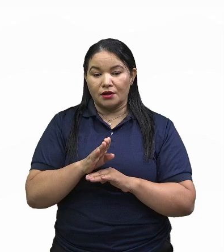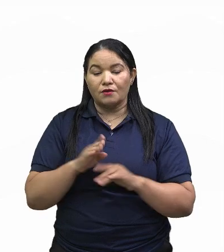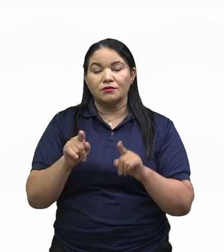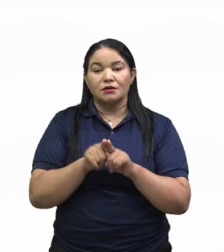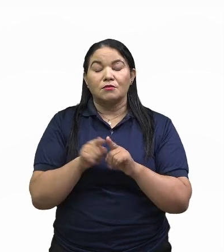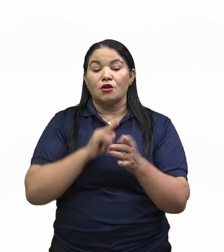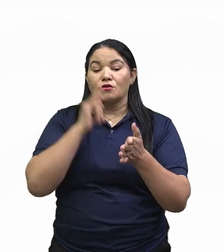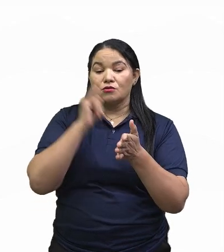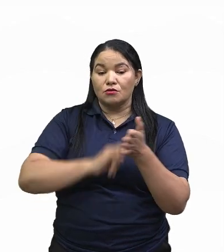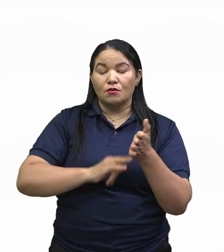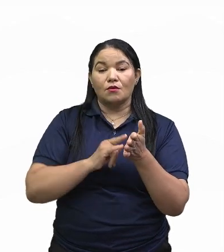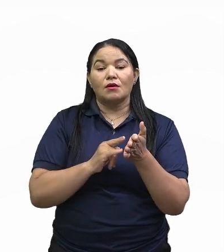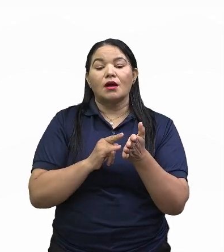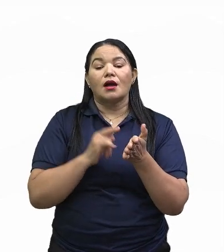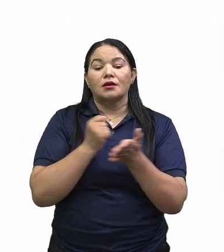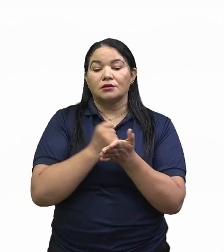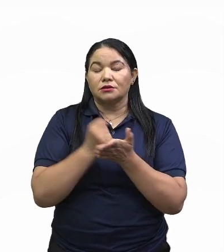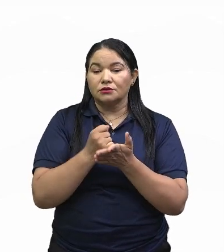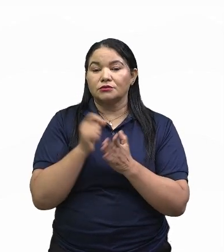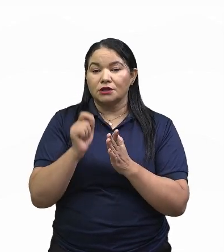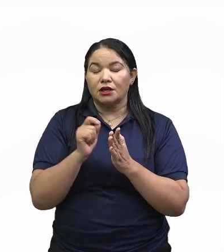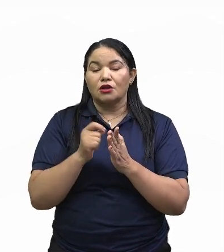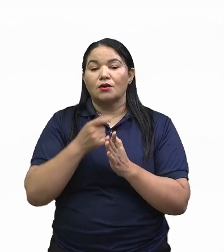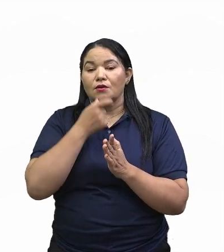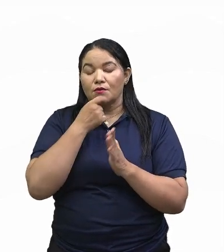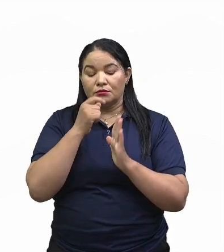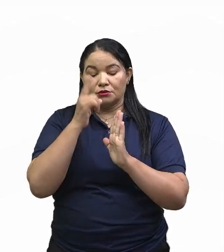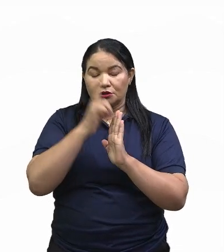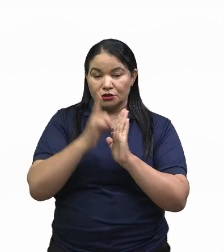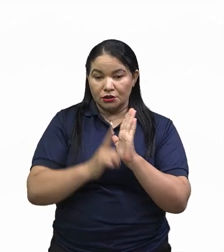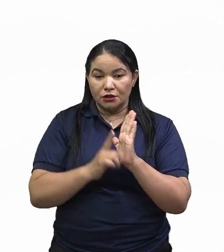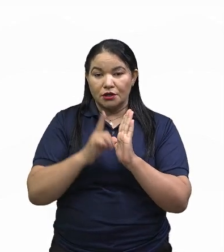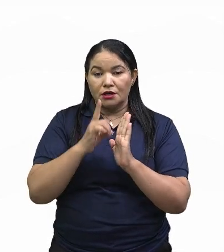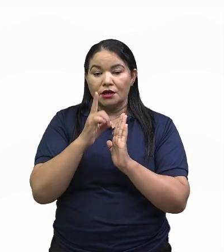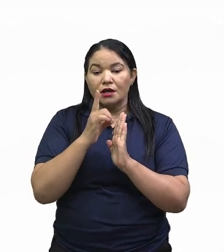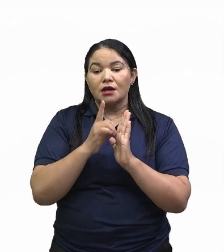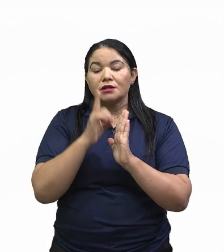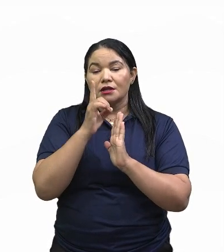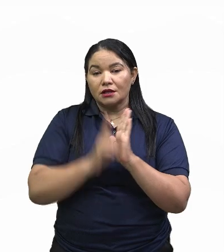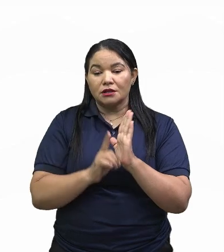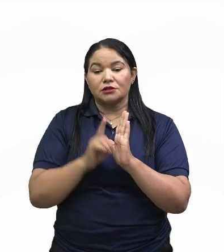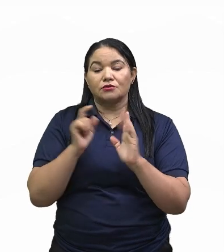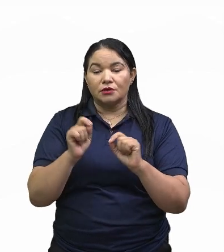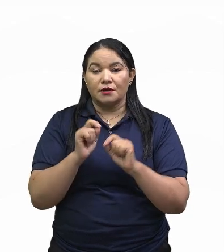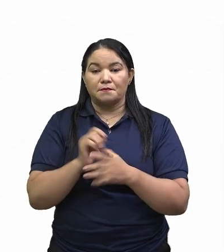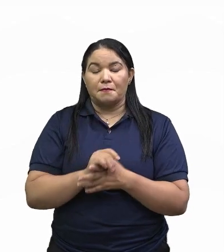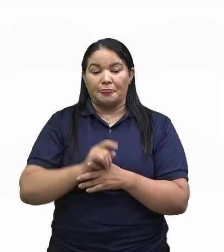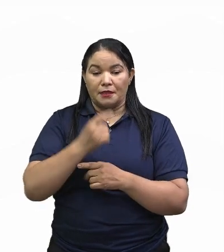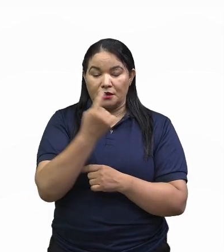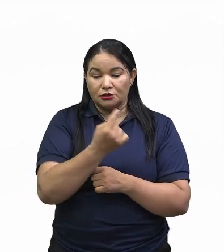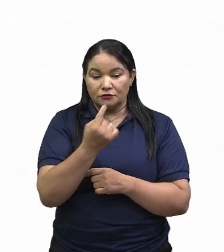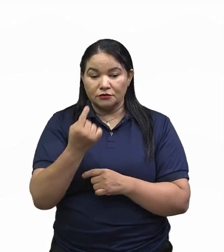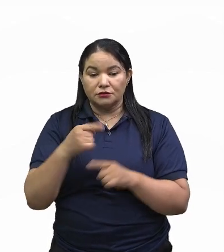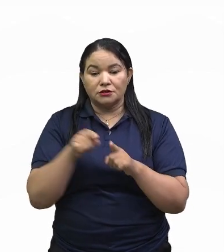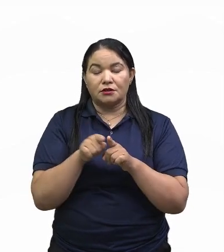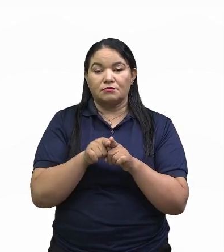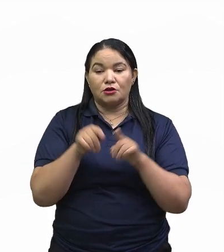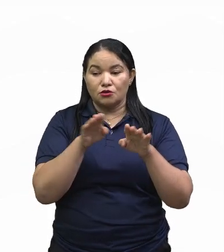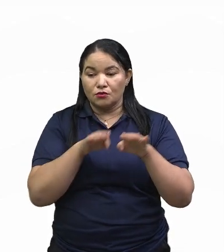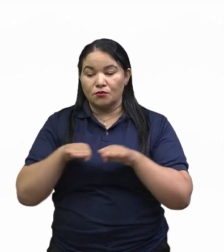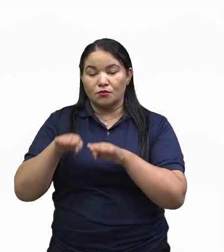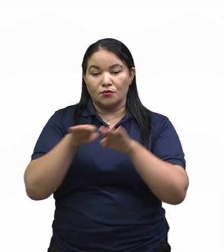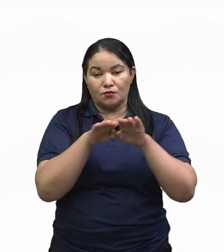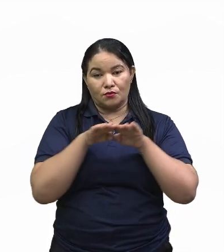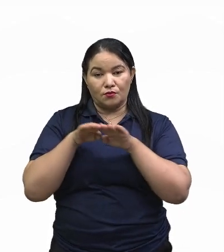esse documento ele estabeleceu os direitos individuais e a igualdade de todos perante